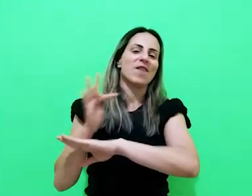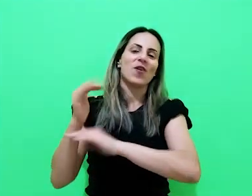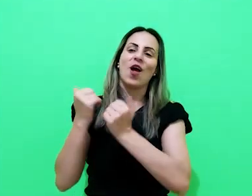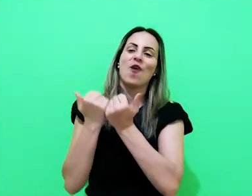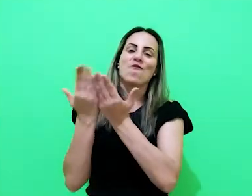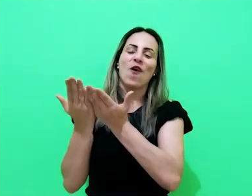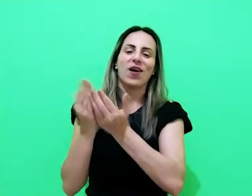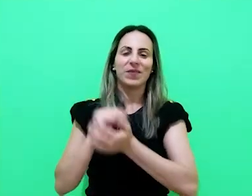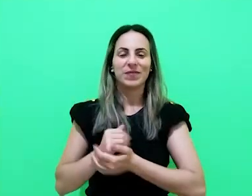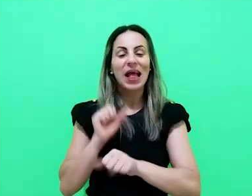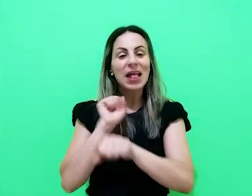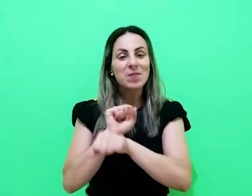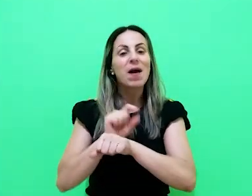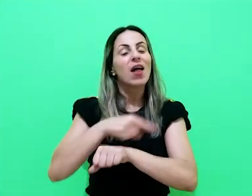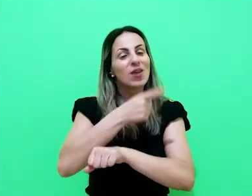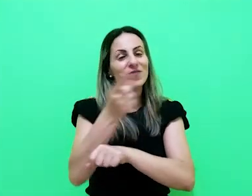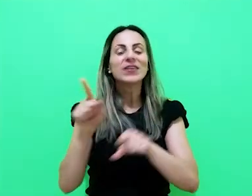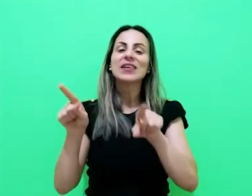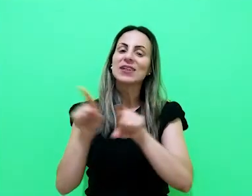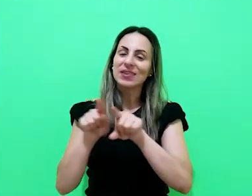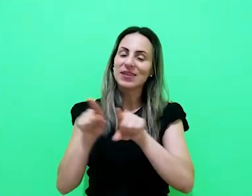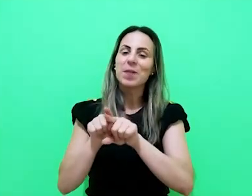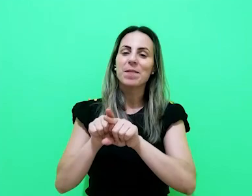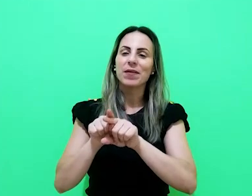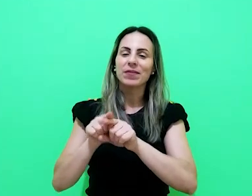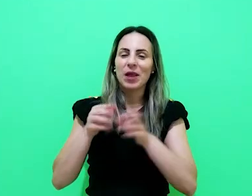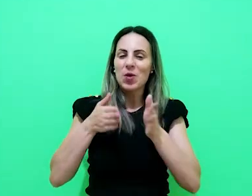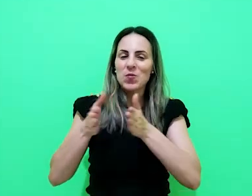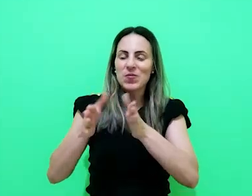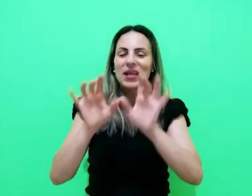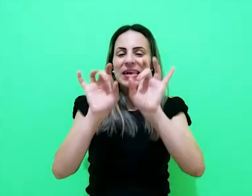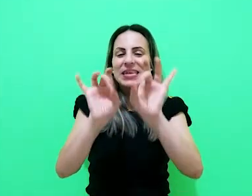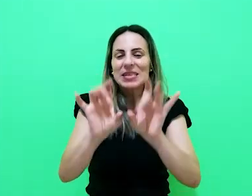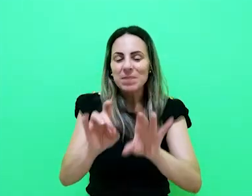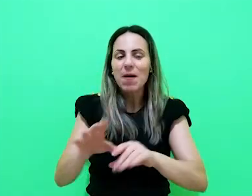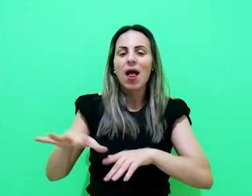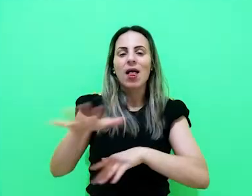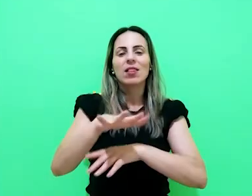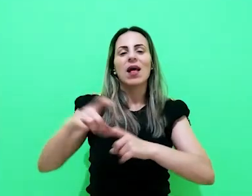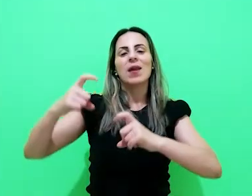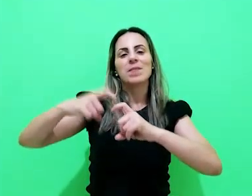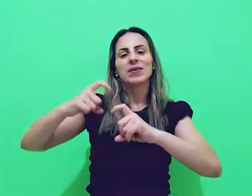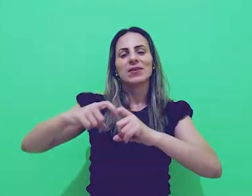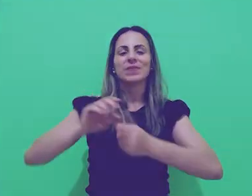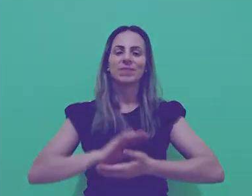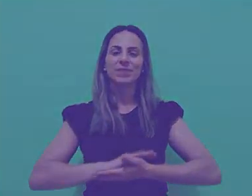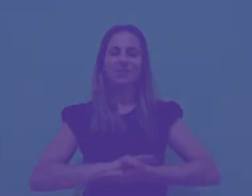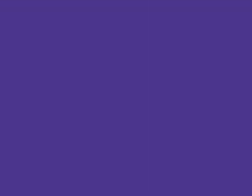universidade. E a gente espera que vocês também sigam aí uma trilha bem especial dentro da medicina.